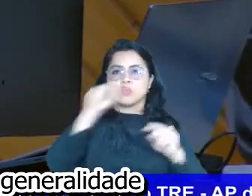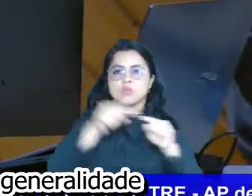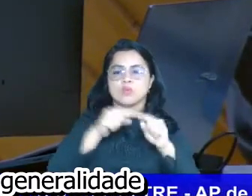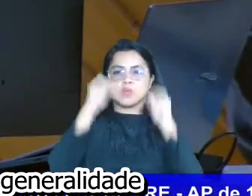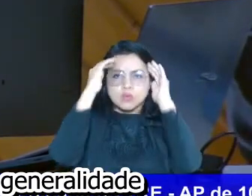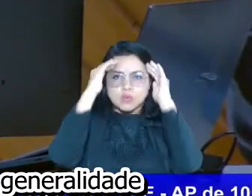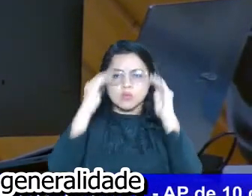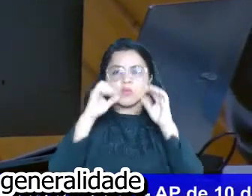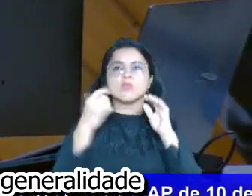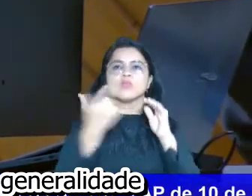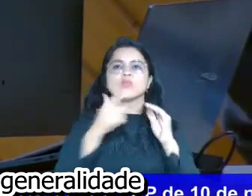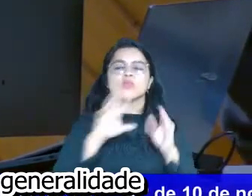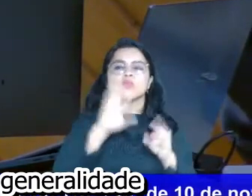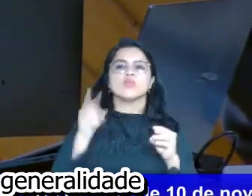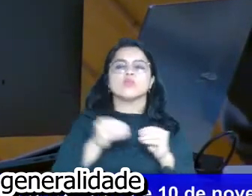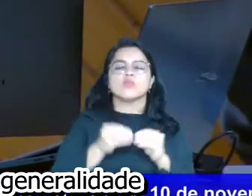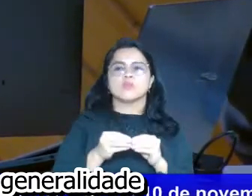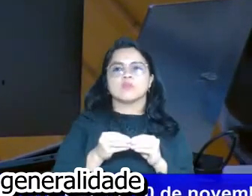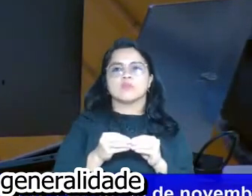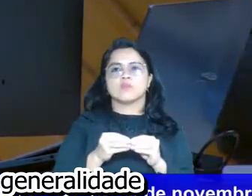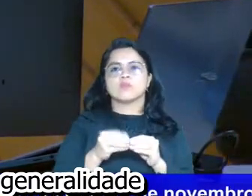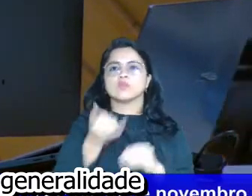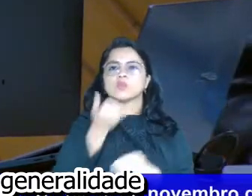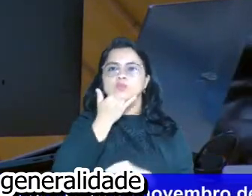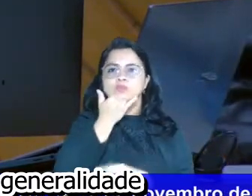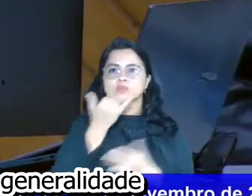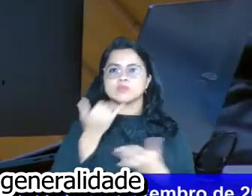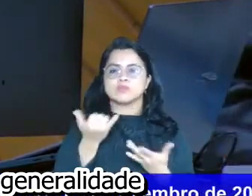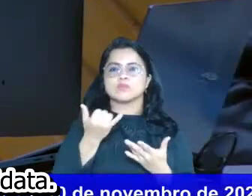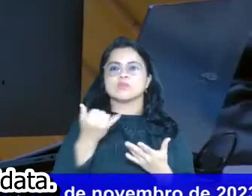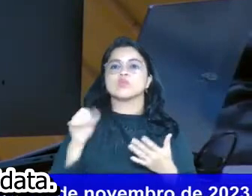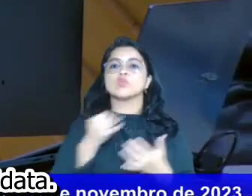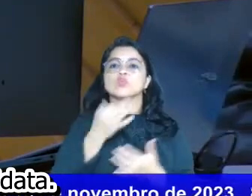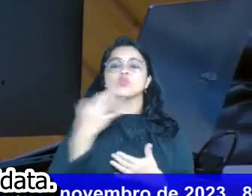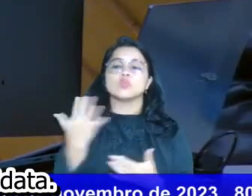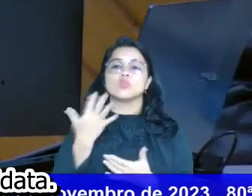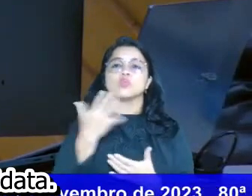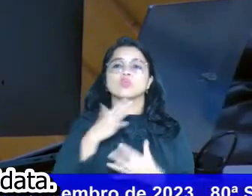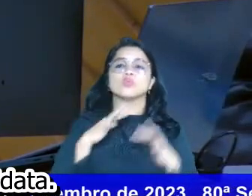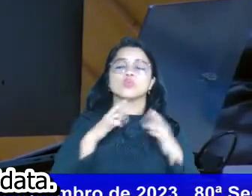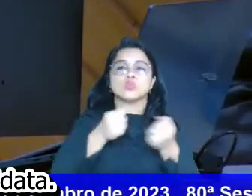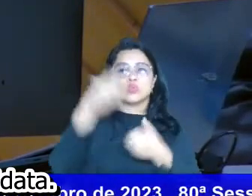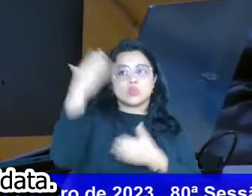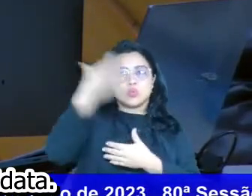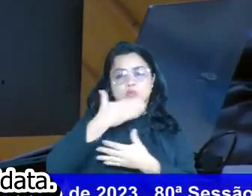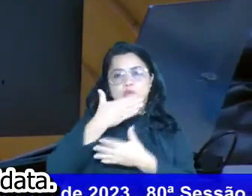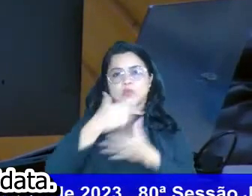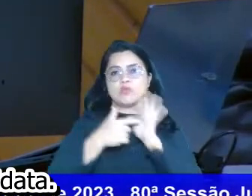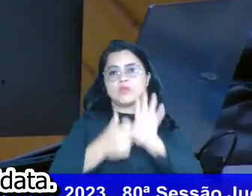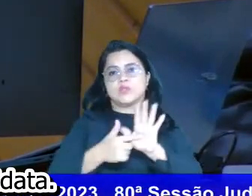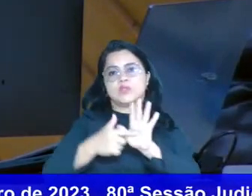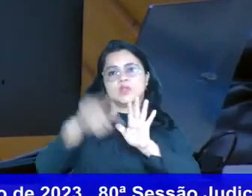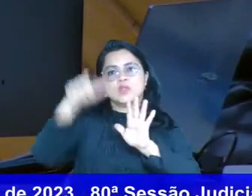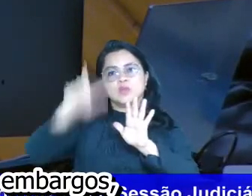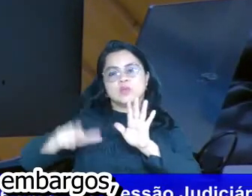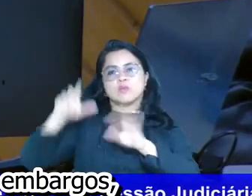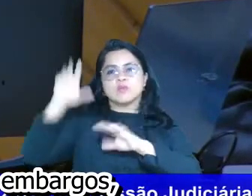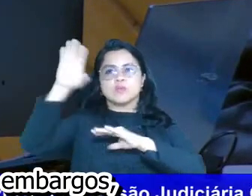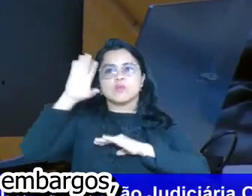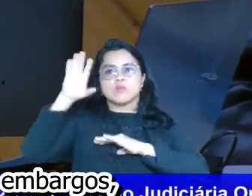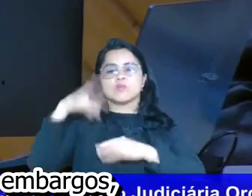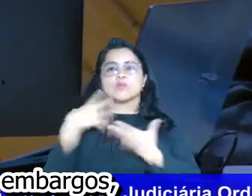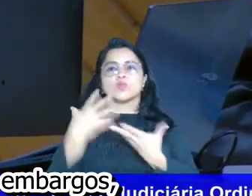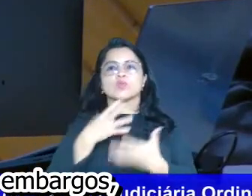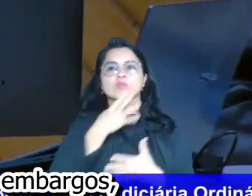que diz respeito à não aplicação, quanto à generalidade das provas que foram apresentadas pela candidata, requerendo